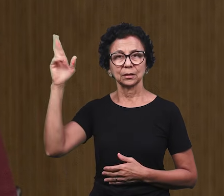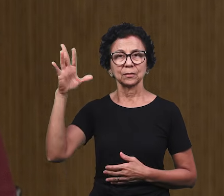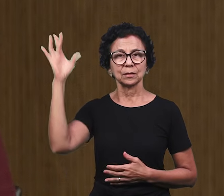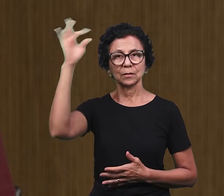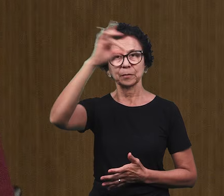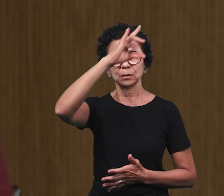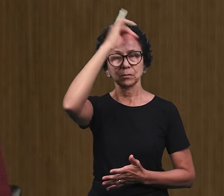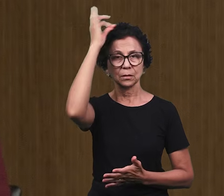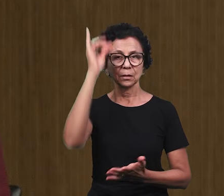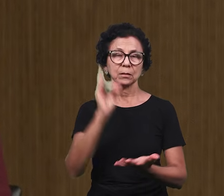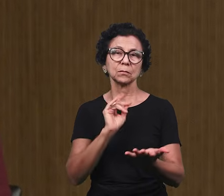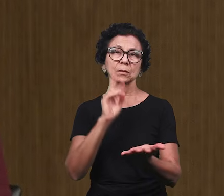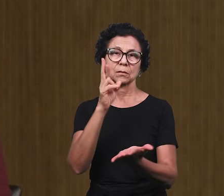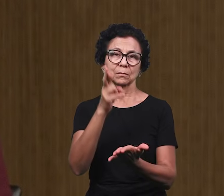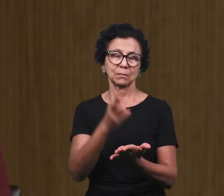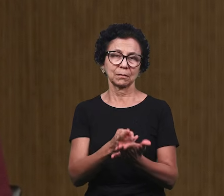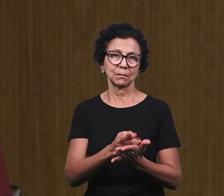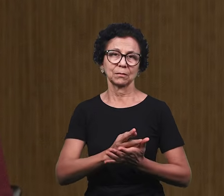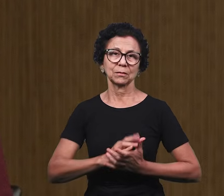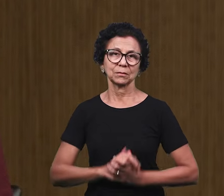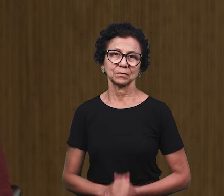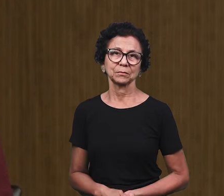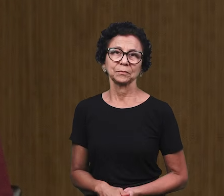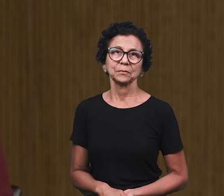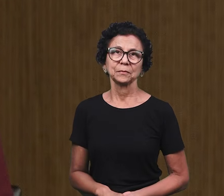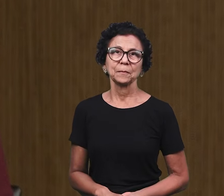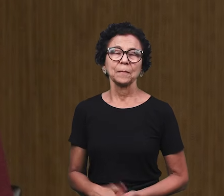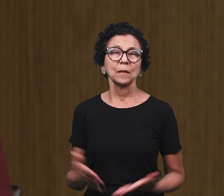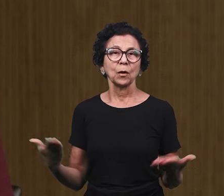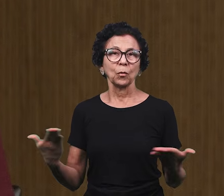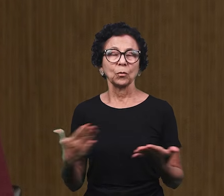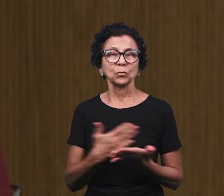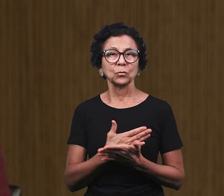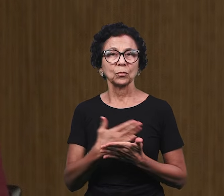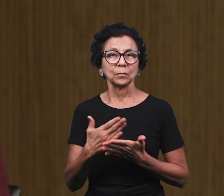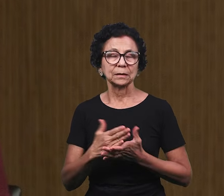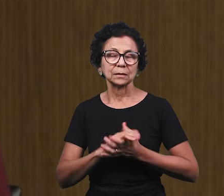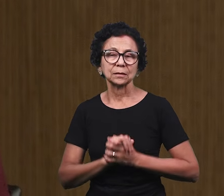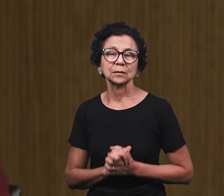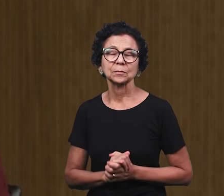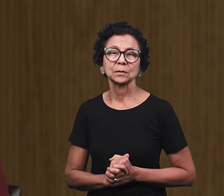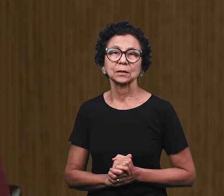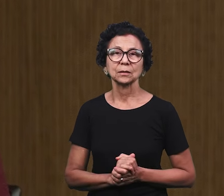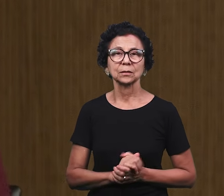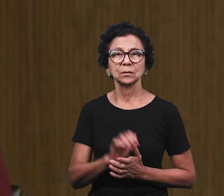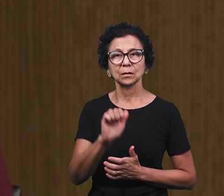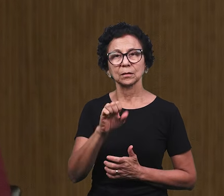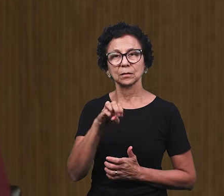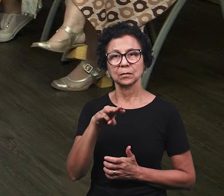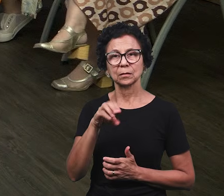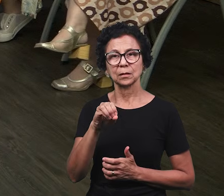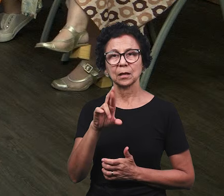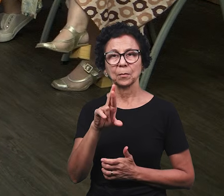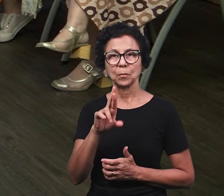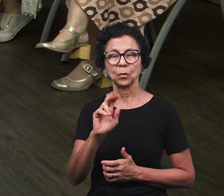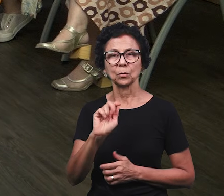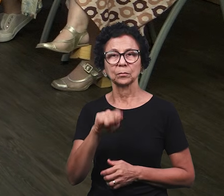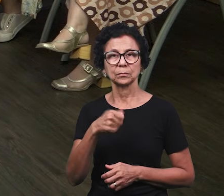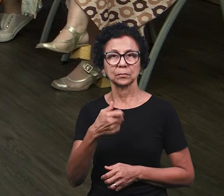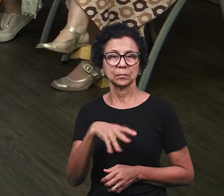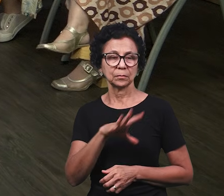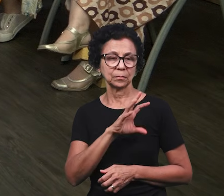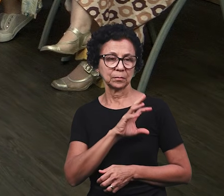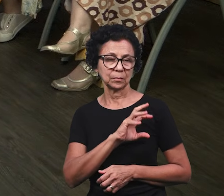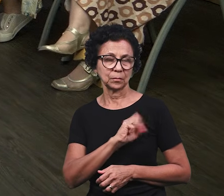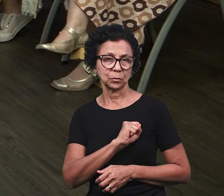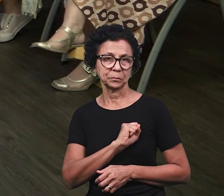Espírito Santo. E para iniciar essa série, hoje nós vamos falar sobre o amor. E para começar, nós vamos ter uma pergunta de uma jovem aqui no